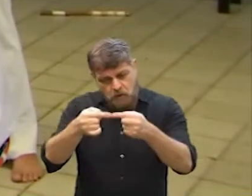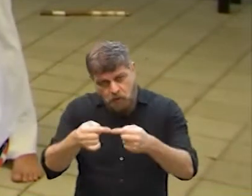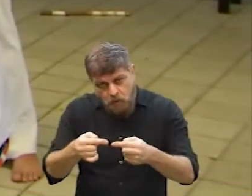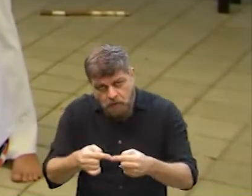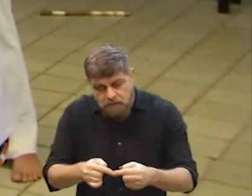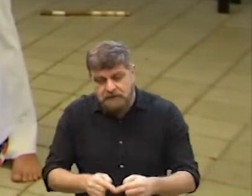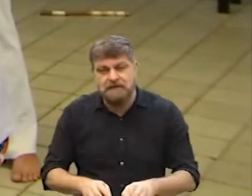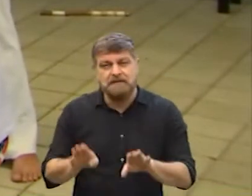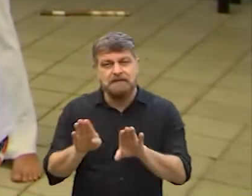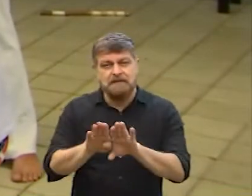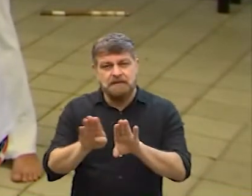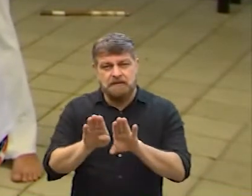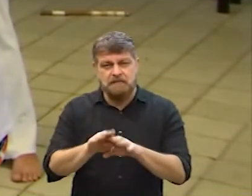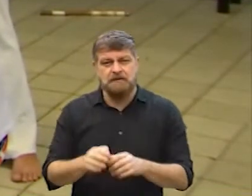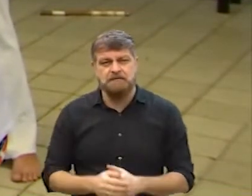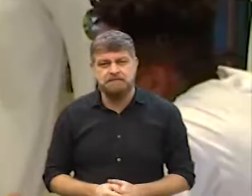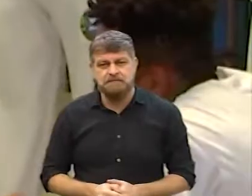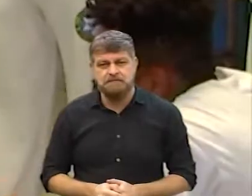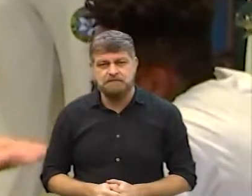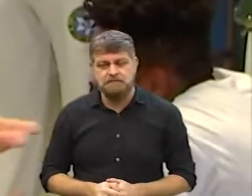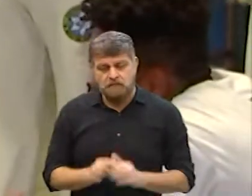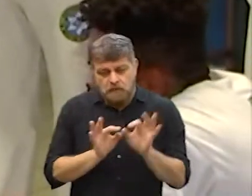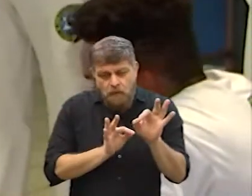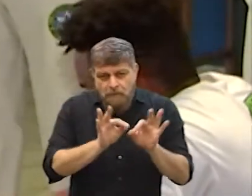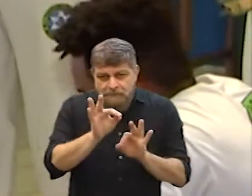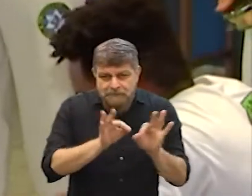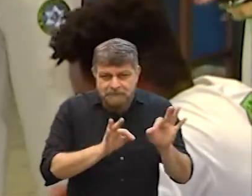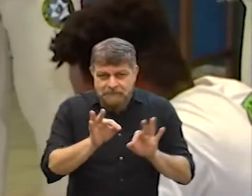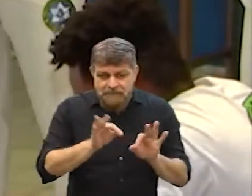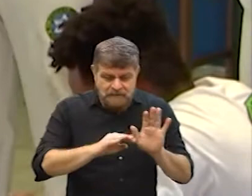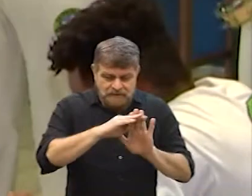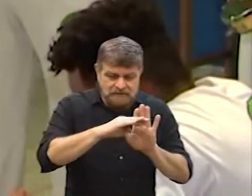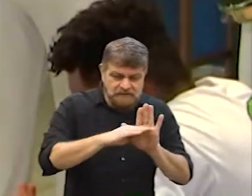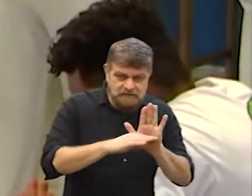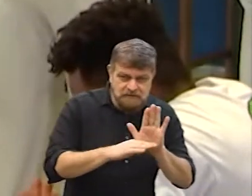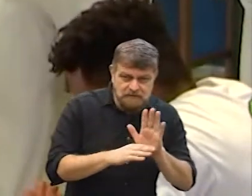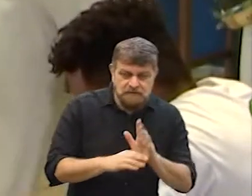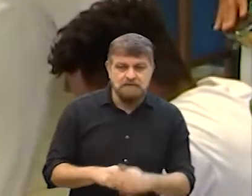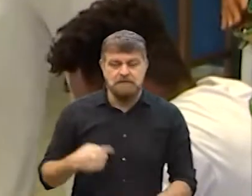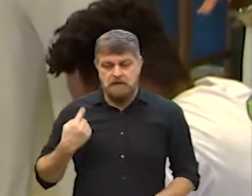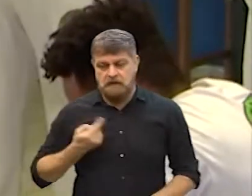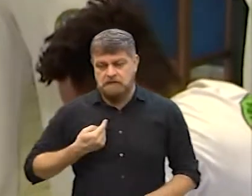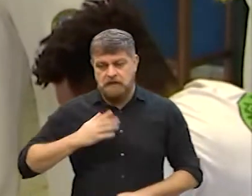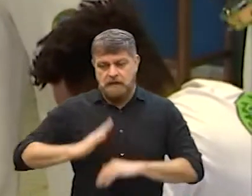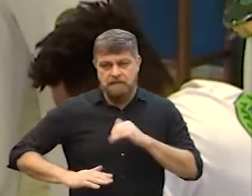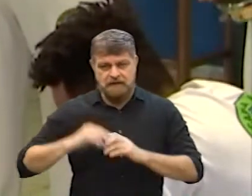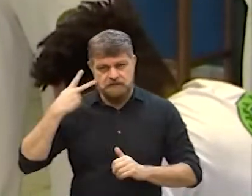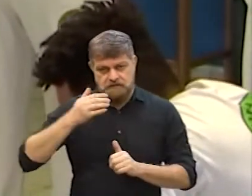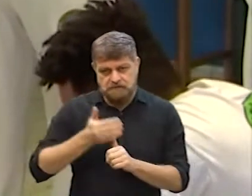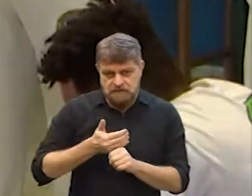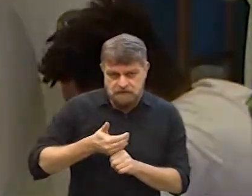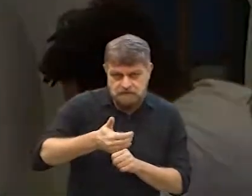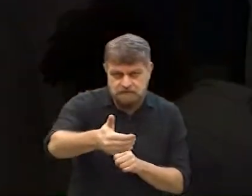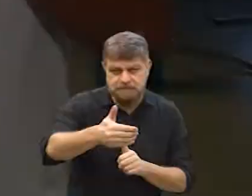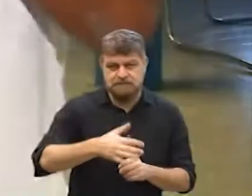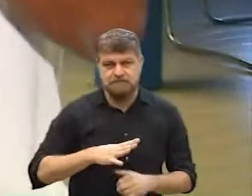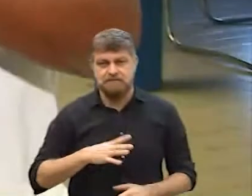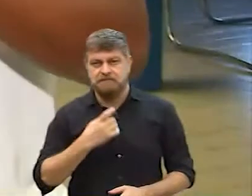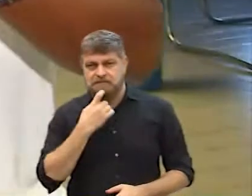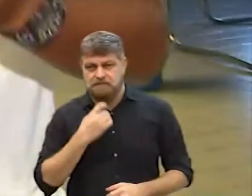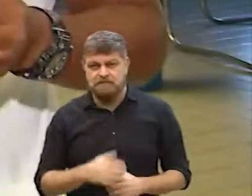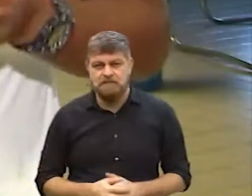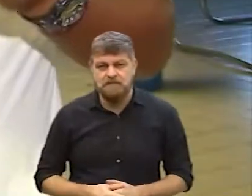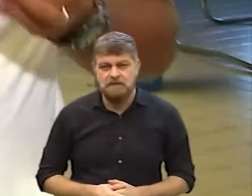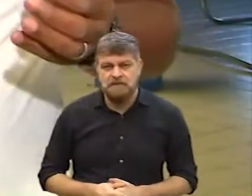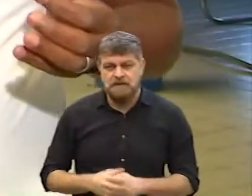parte, inclusive, do planejamento, né, e das demandas que o nosso mandato se propõe para a cidade de Campinas.